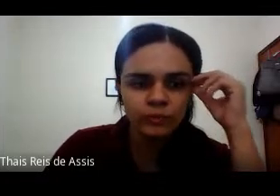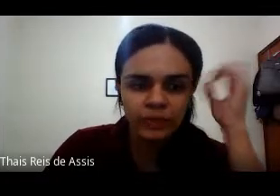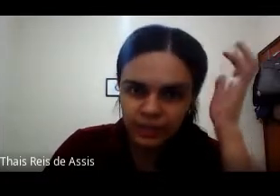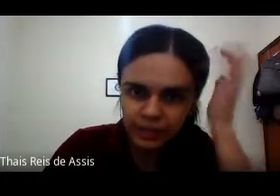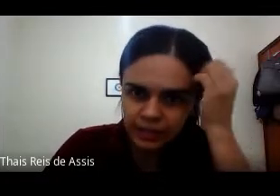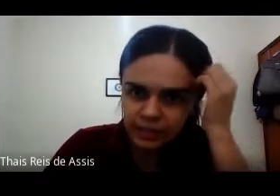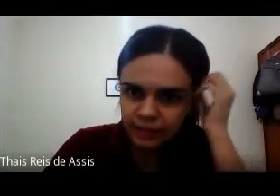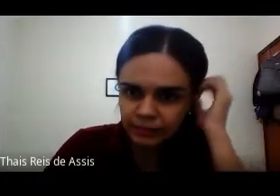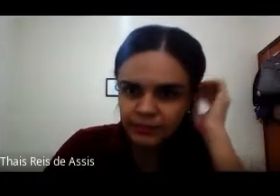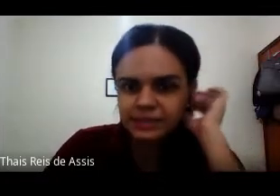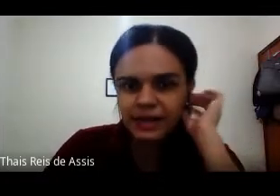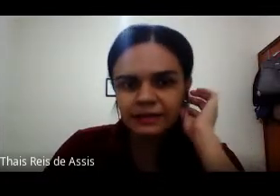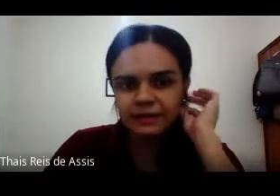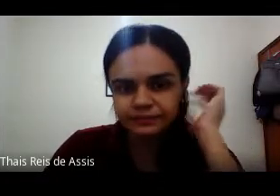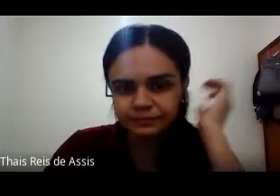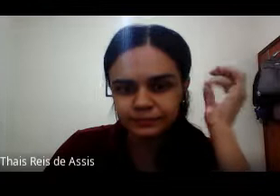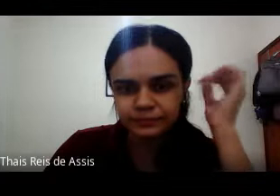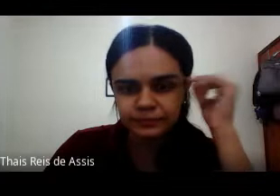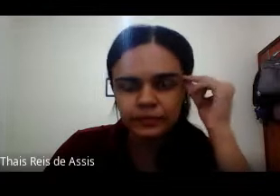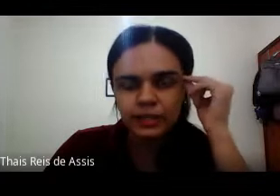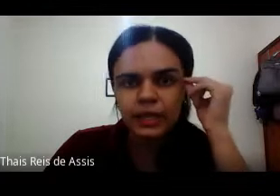oculto. E não se trata